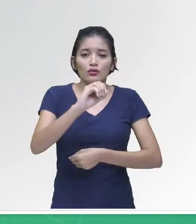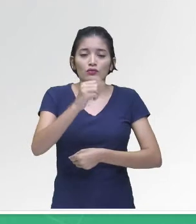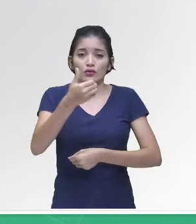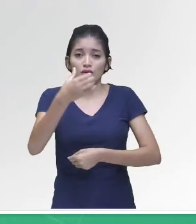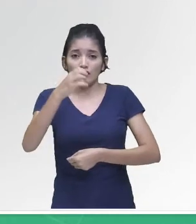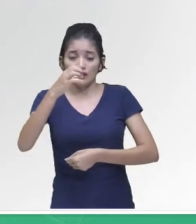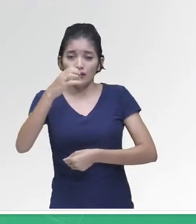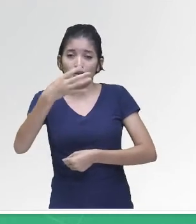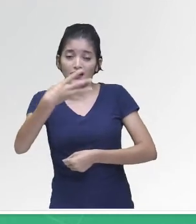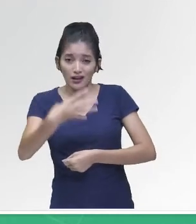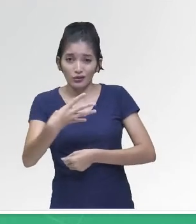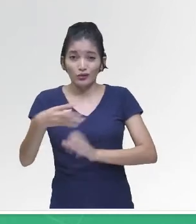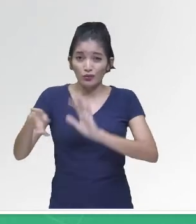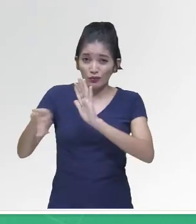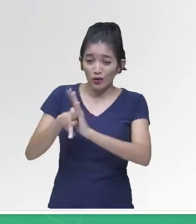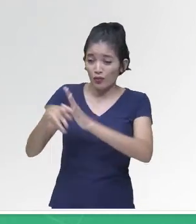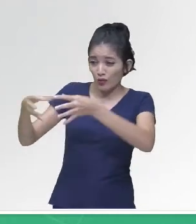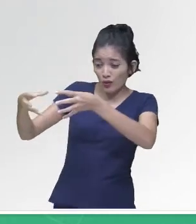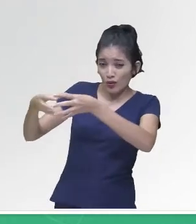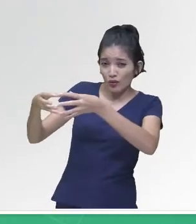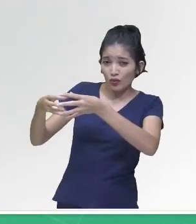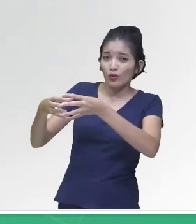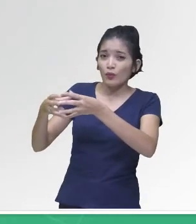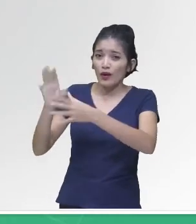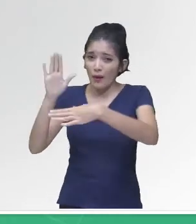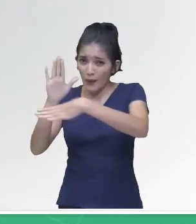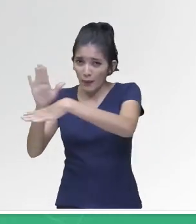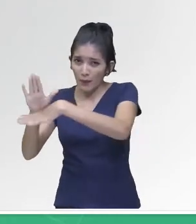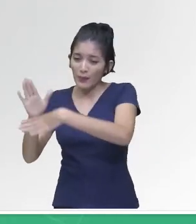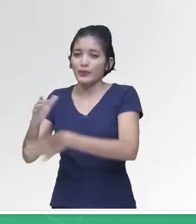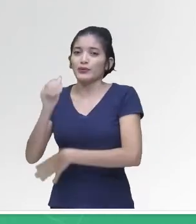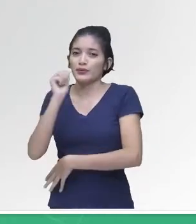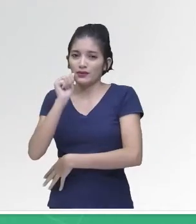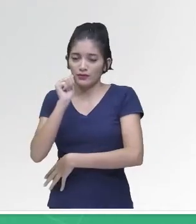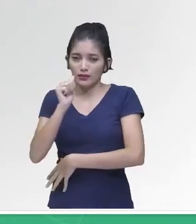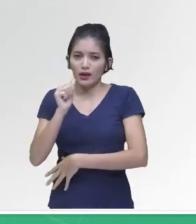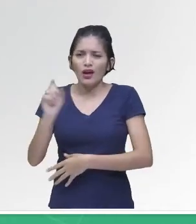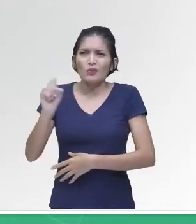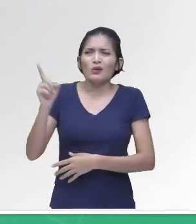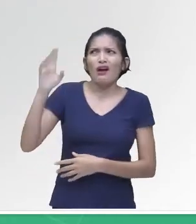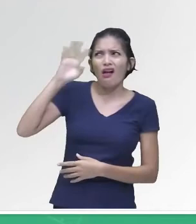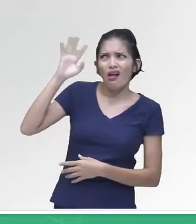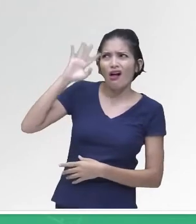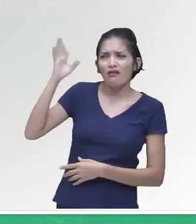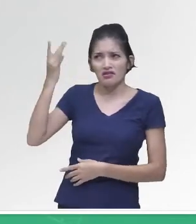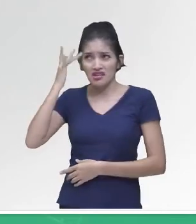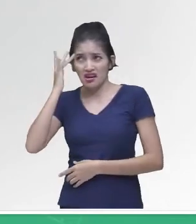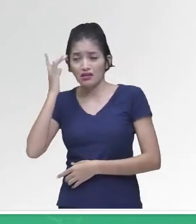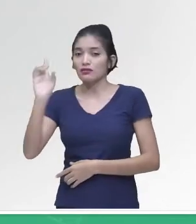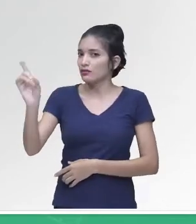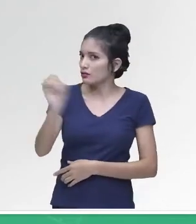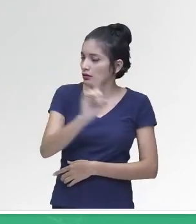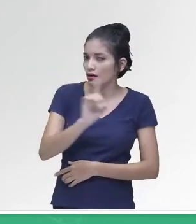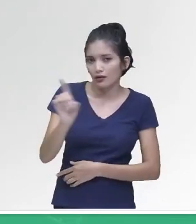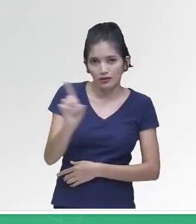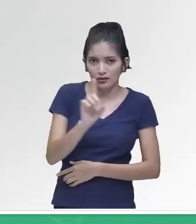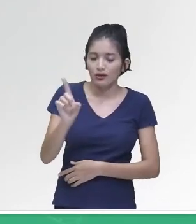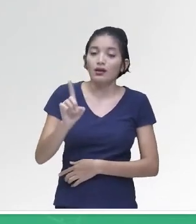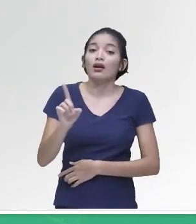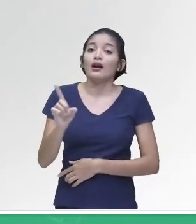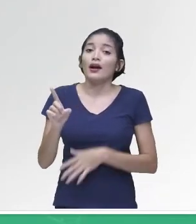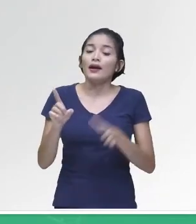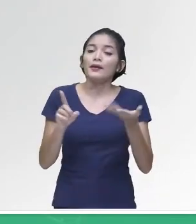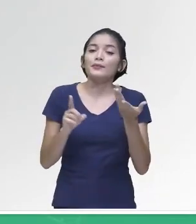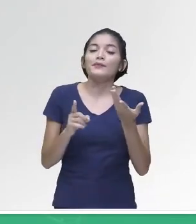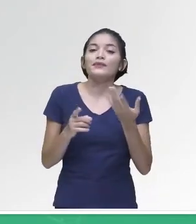seja, não é um dado que eu tirei da cabeça, não foi uma coisa que eu imagino que seja, que eu acho que seja. É um dado que pode